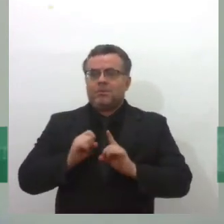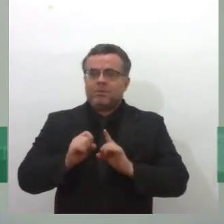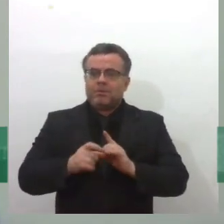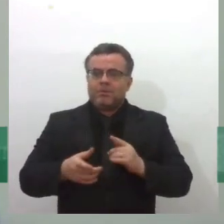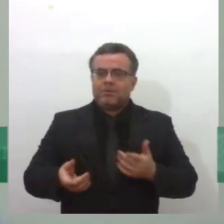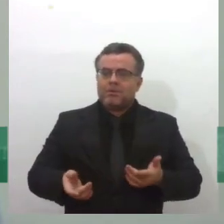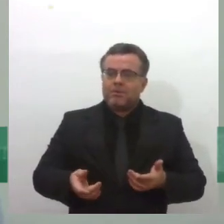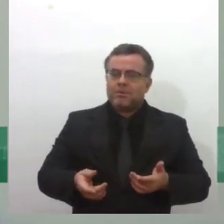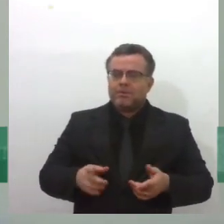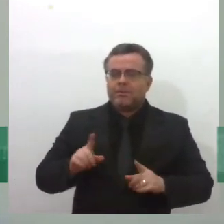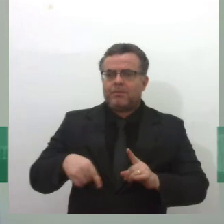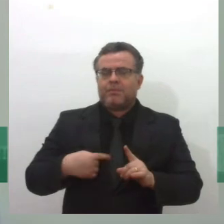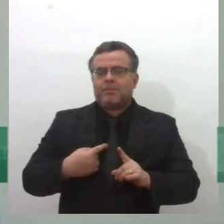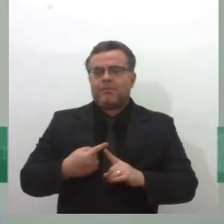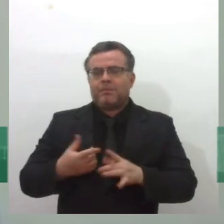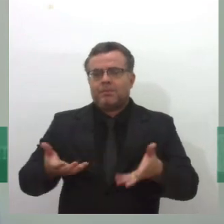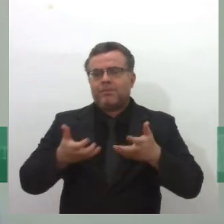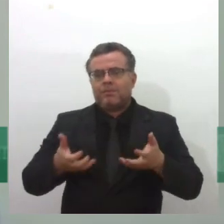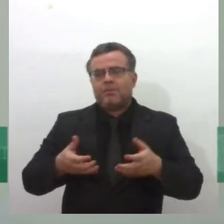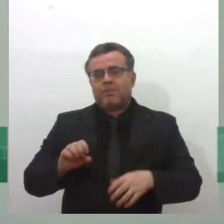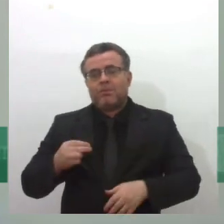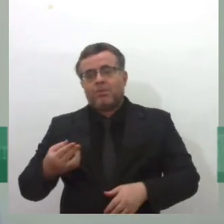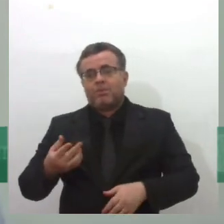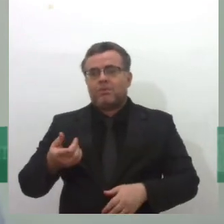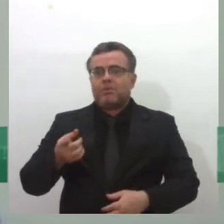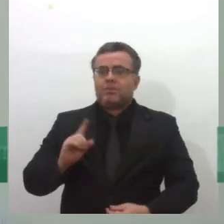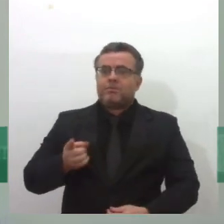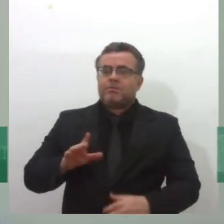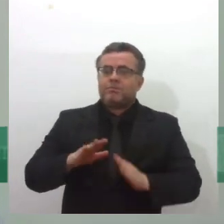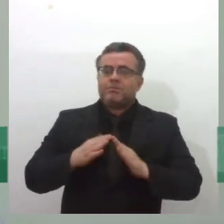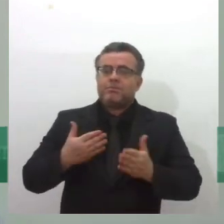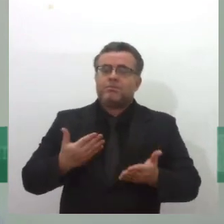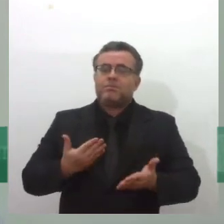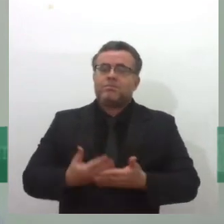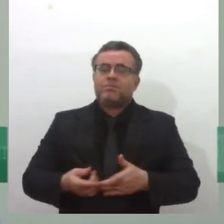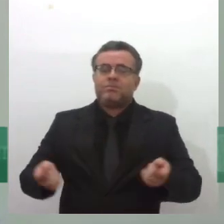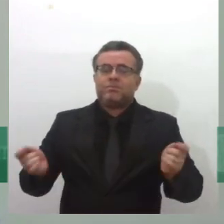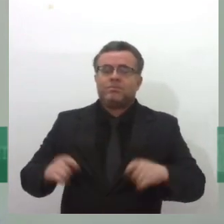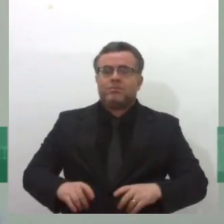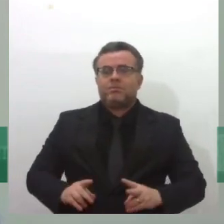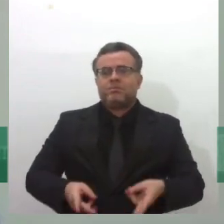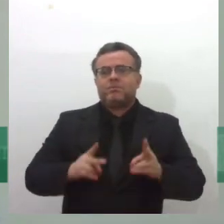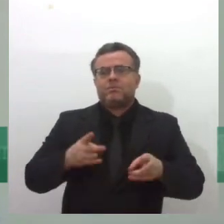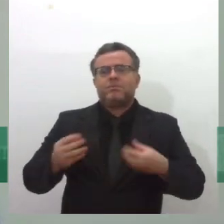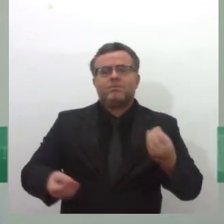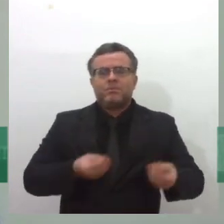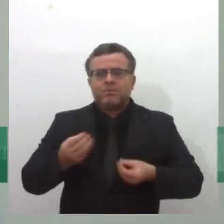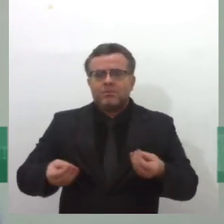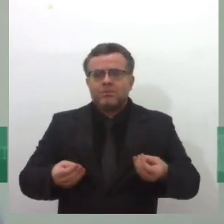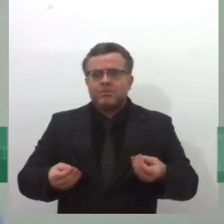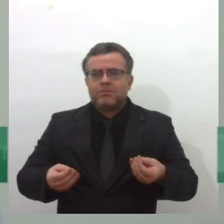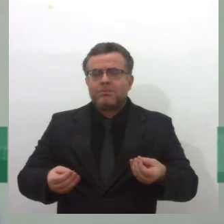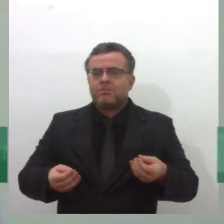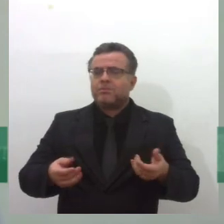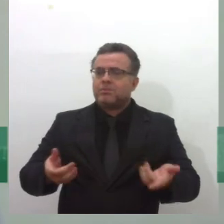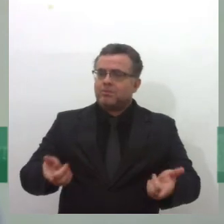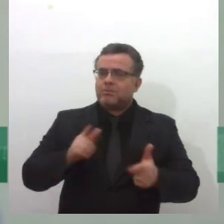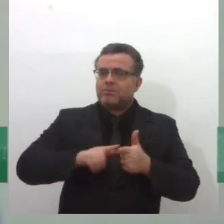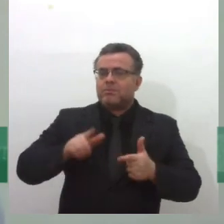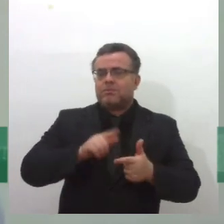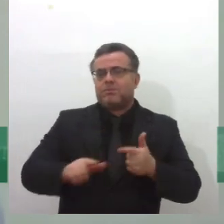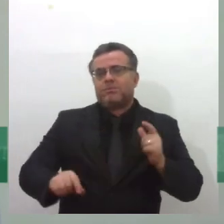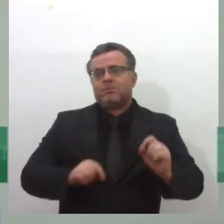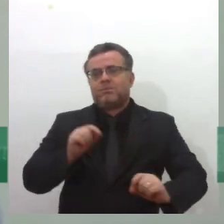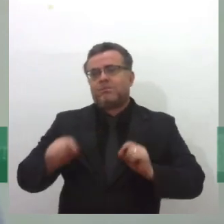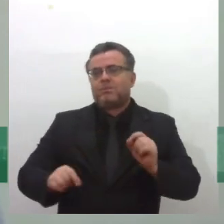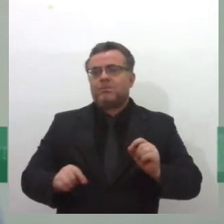Né, por mais que queiramos ou não, na escola se reflete muito dos problemas da sociedade. Então ela é, né, o